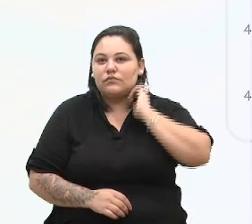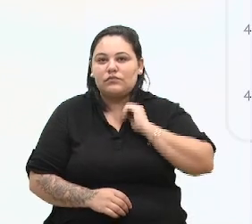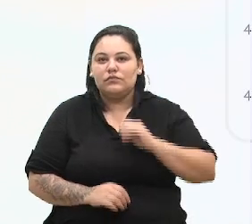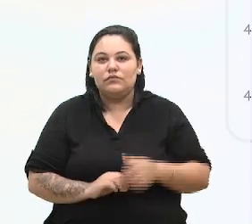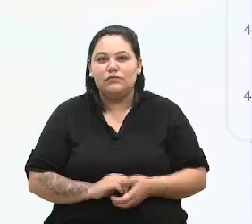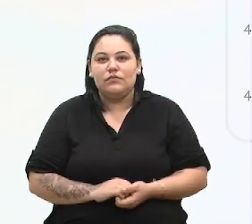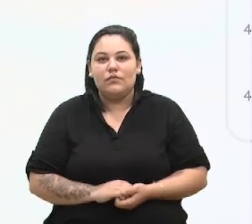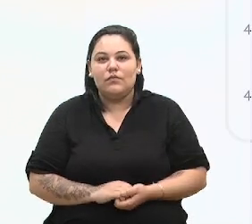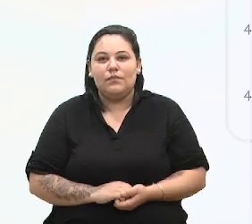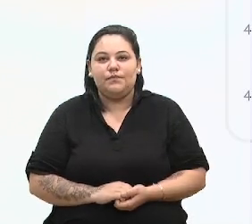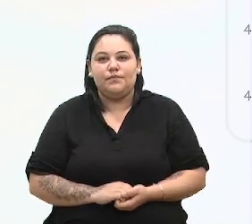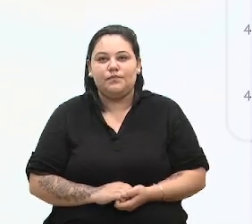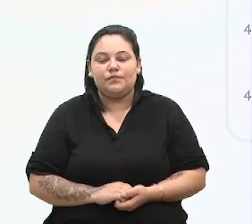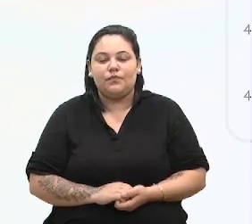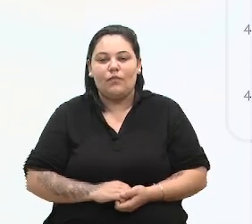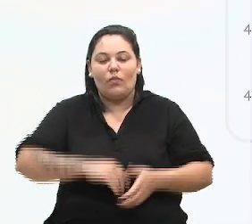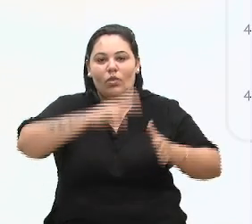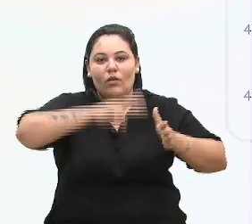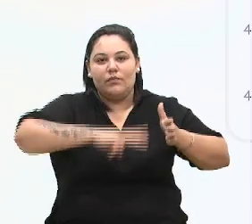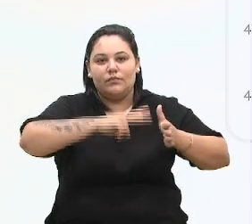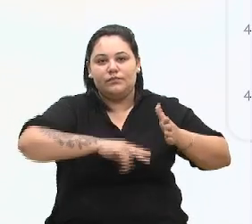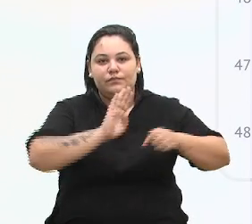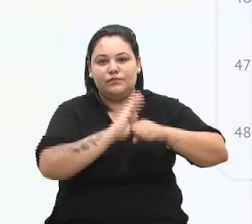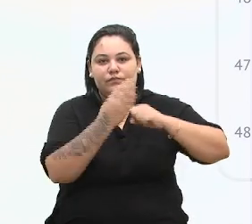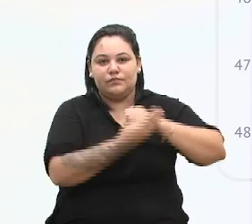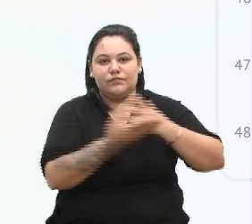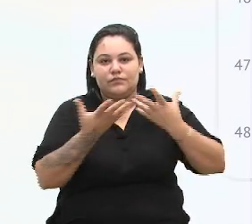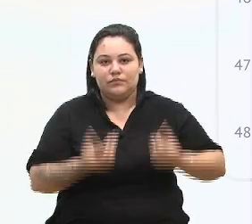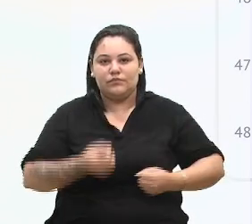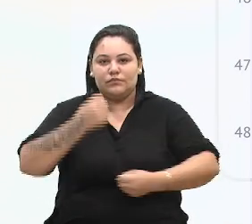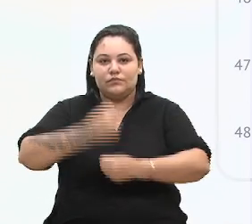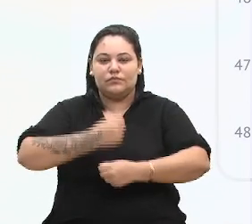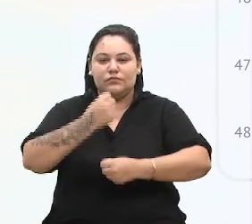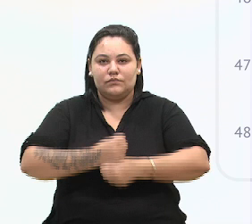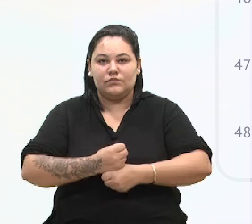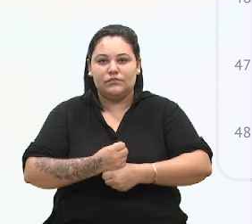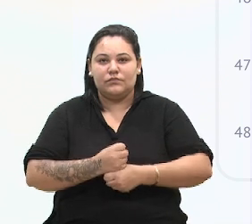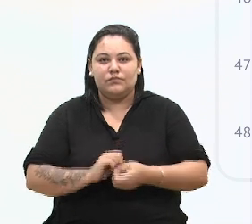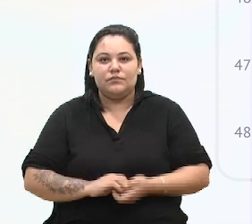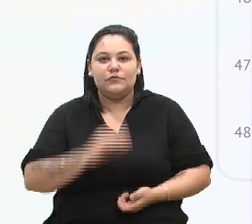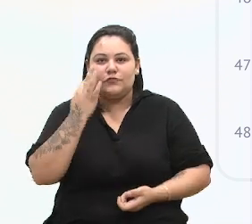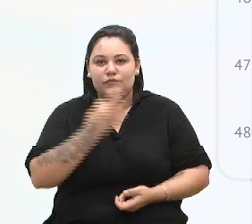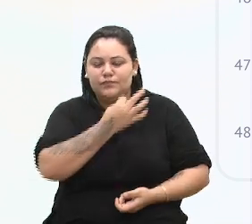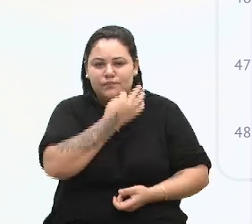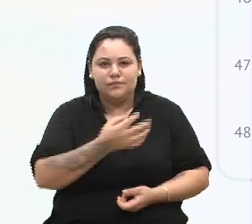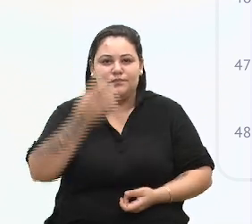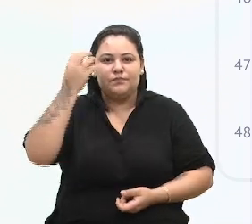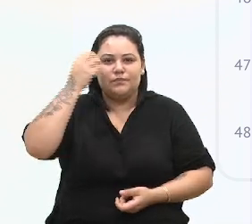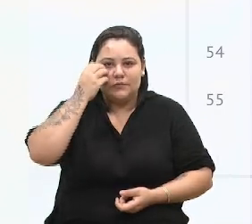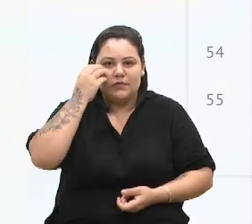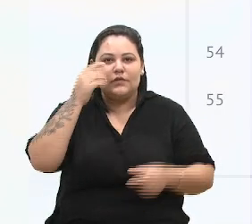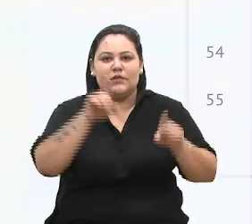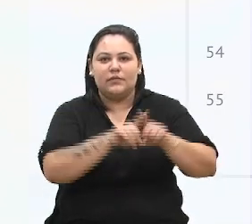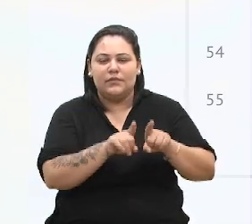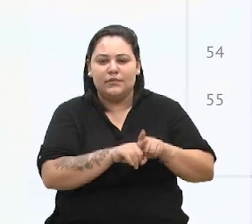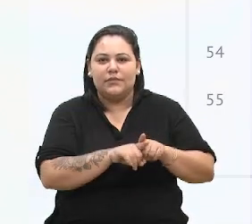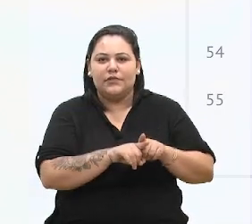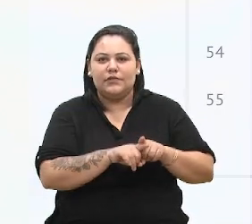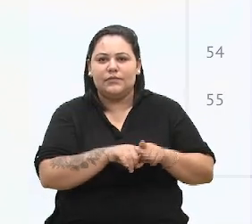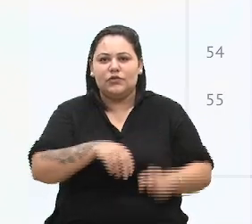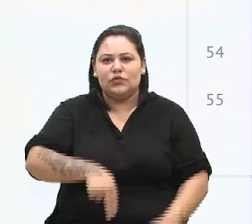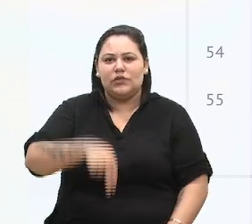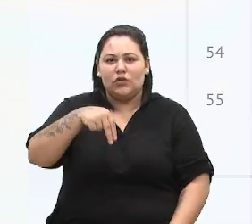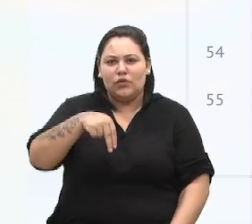Esplanada, Kaiser, Salgado Filho, Desvio Risso, Forqueta, Ana Rec, Parque Oásis, São